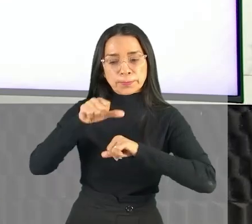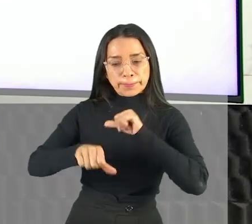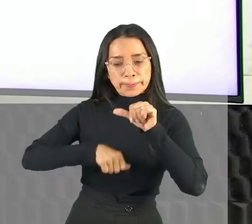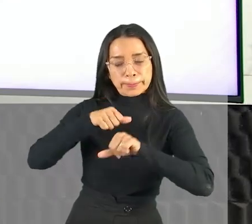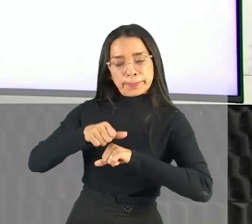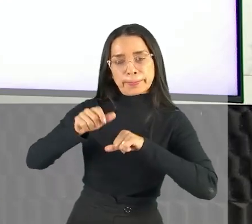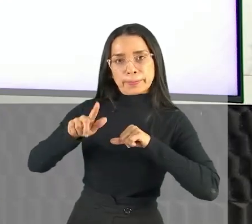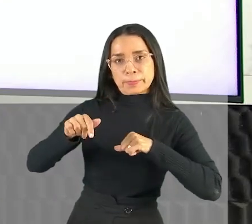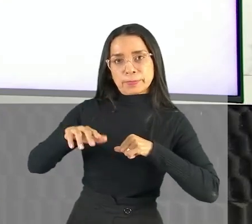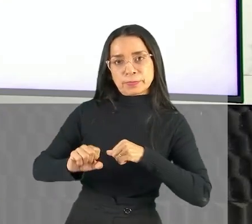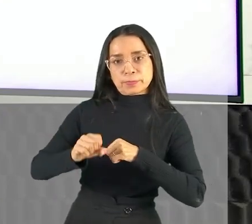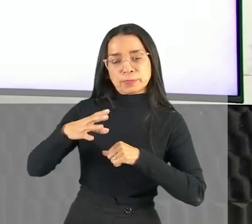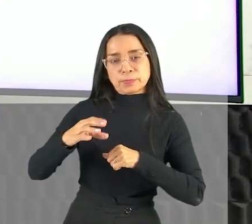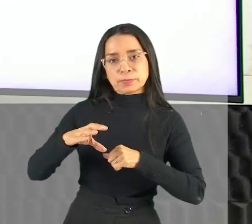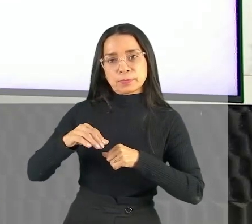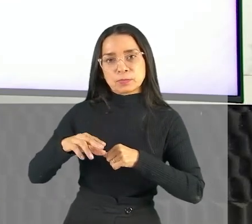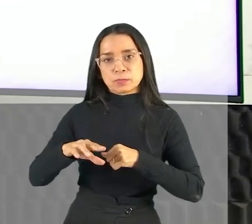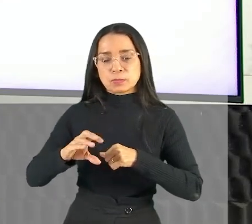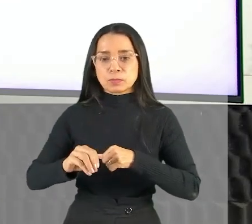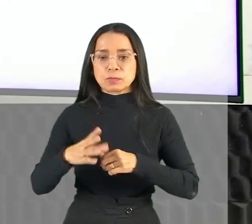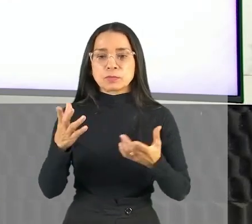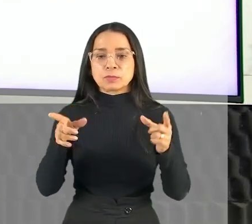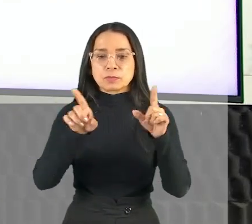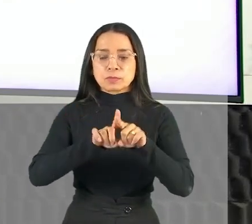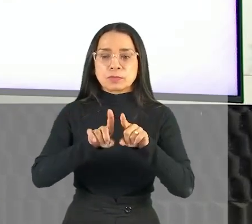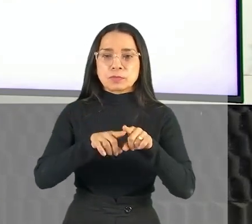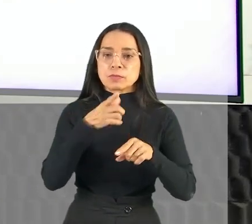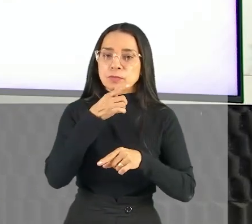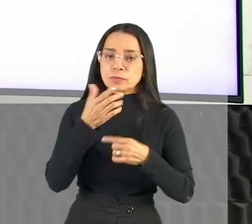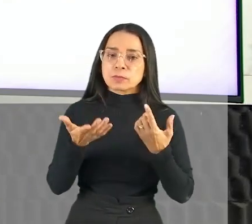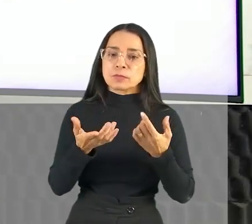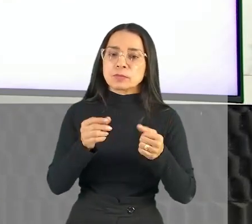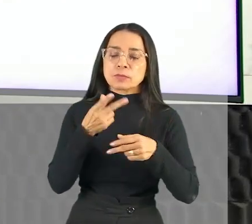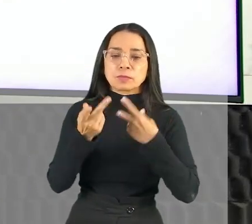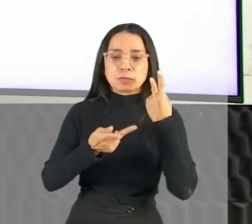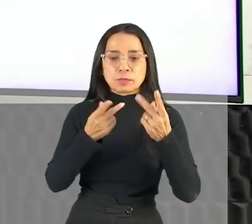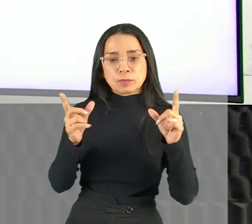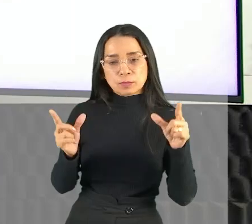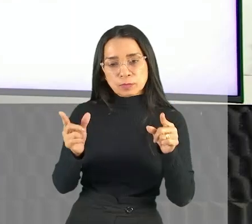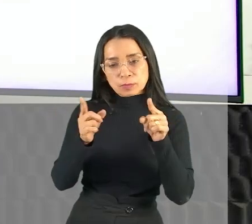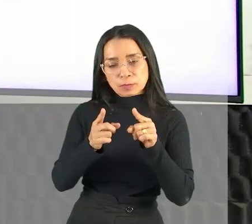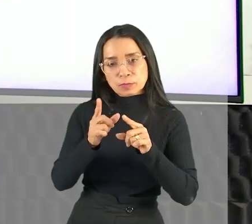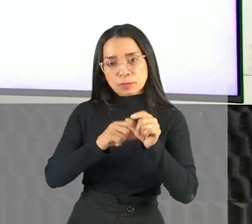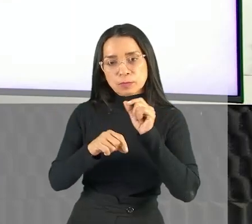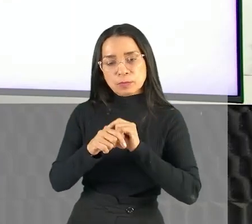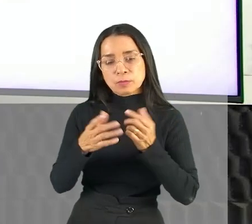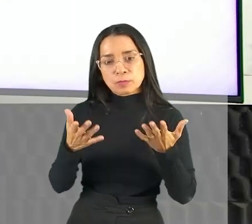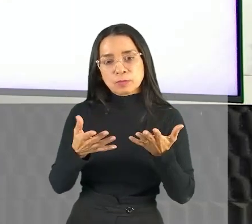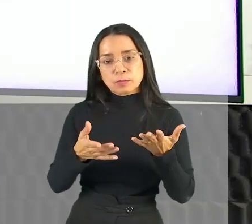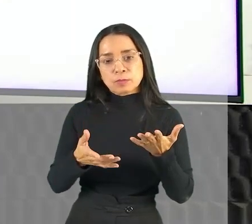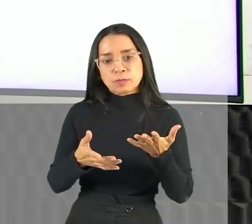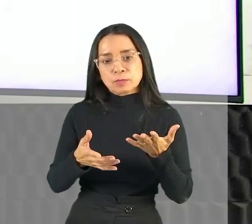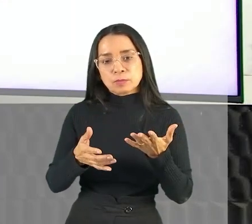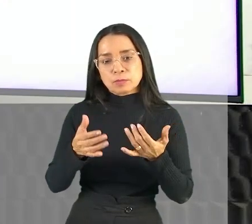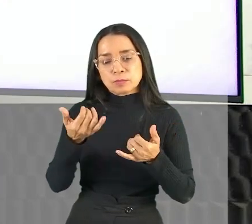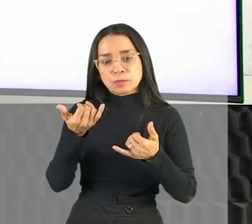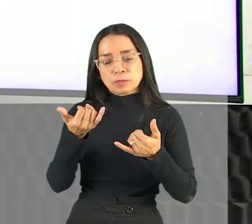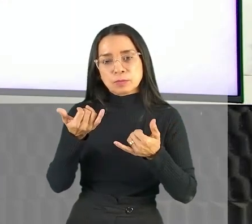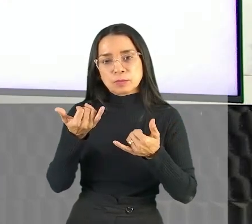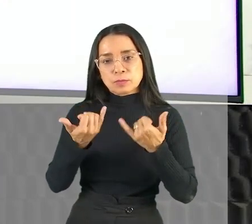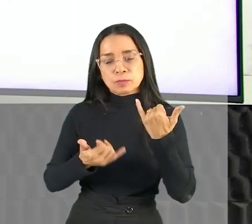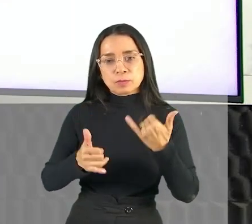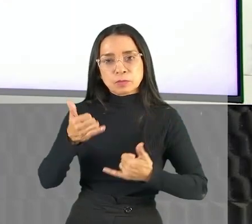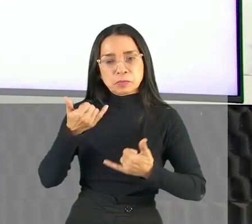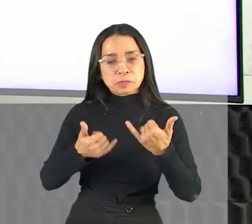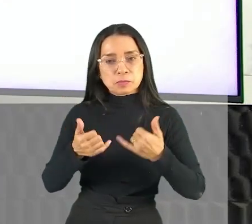transforma em gás carbônico e água. Só que, quando ele fala em menor rendimento energético, aí ele me ajuda. Por quê? Porque a respiração tem